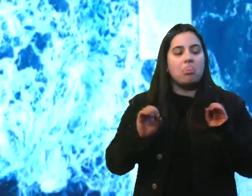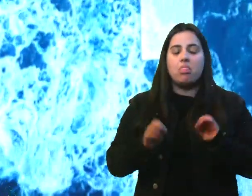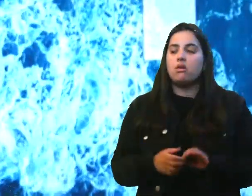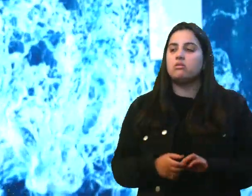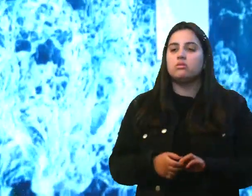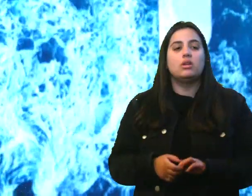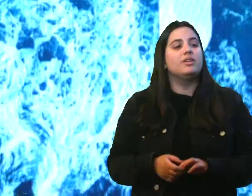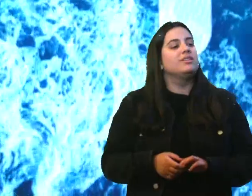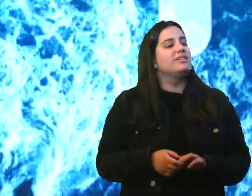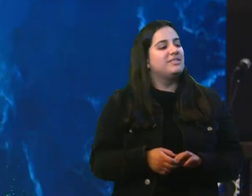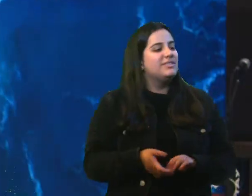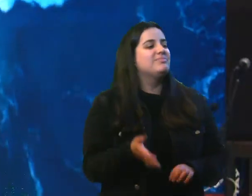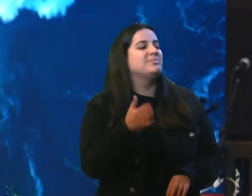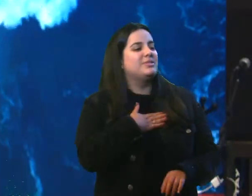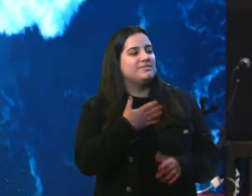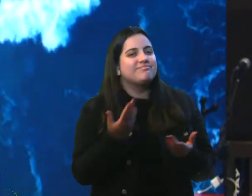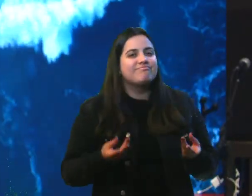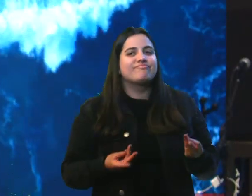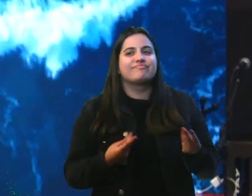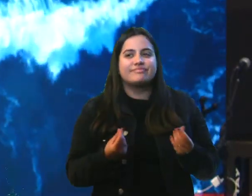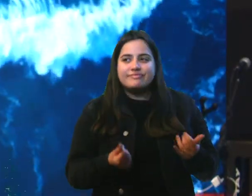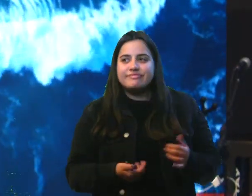Eu falei, pô, bem na minha vez, cara.